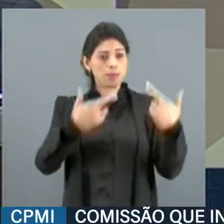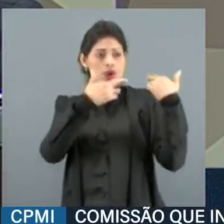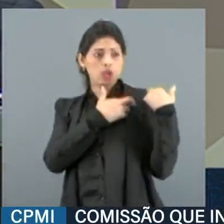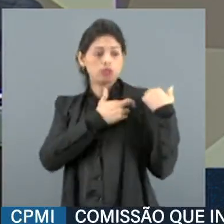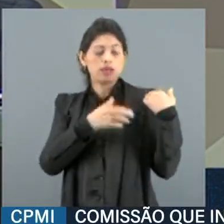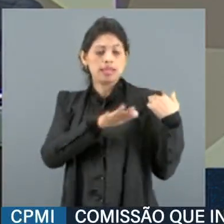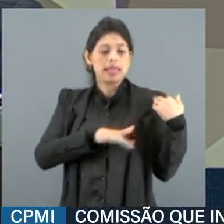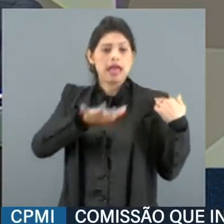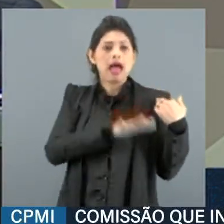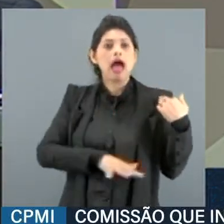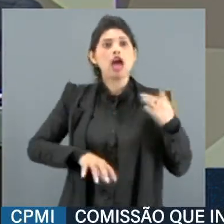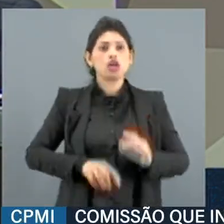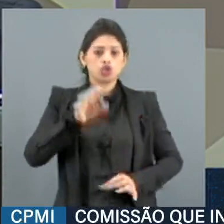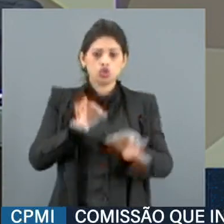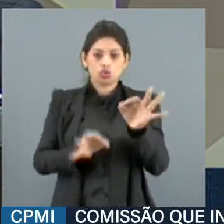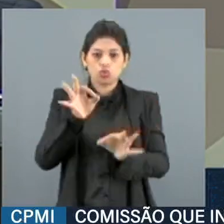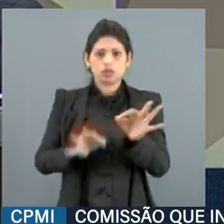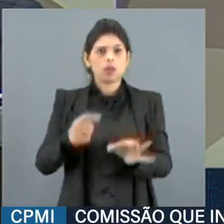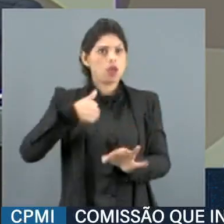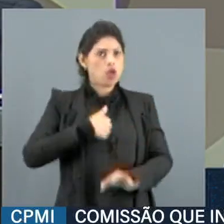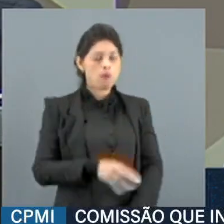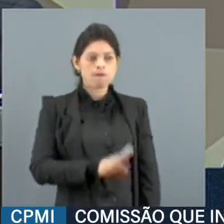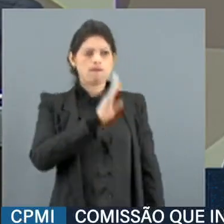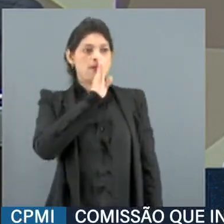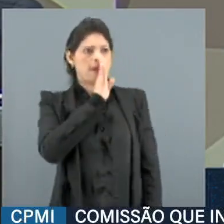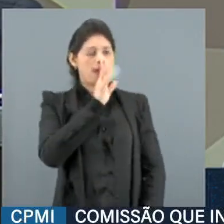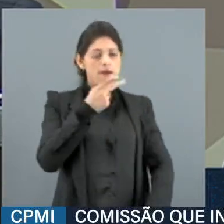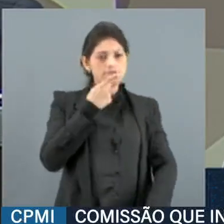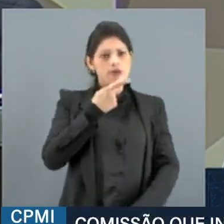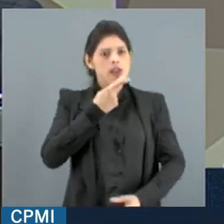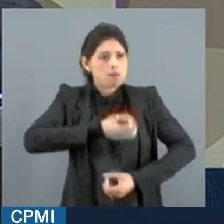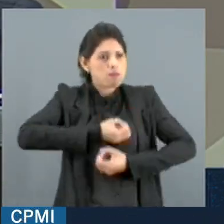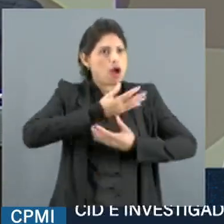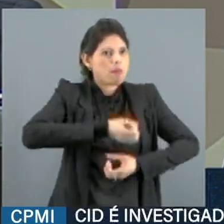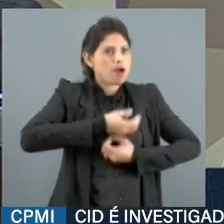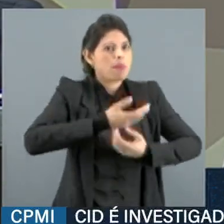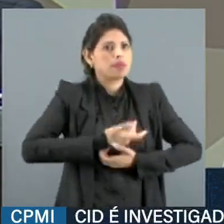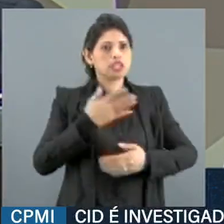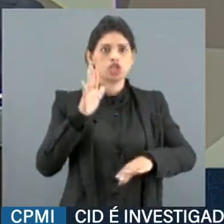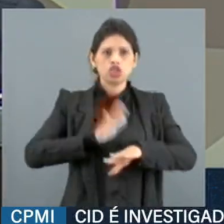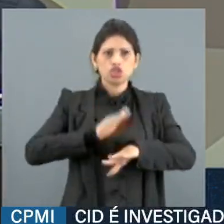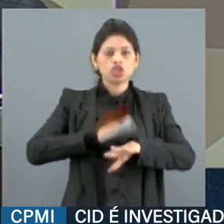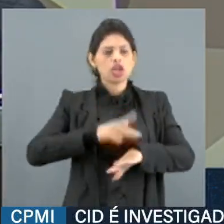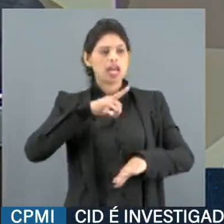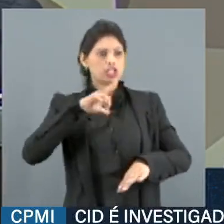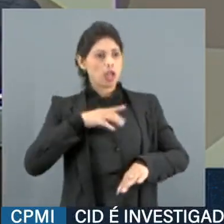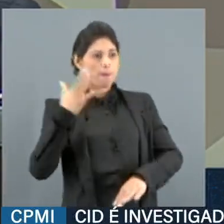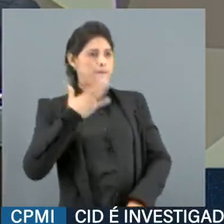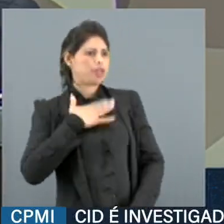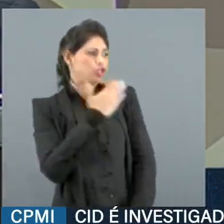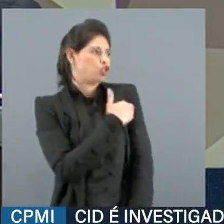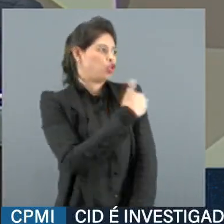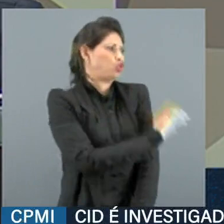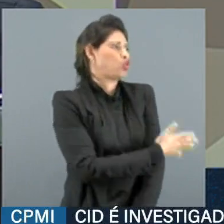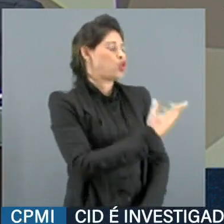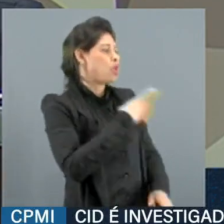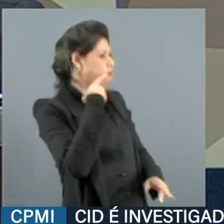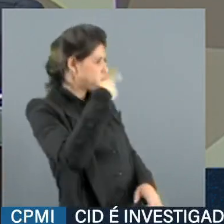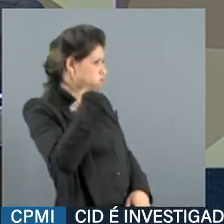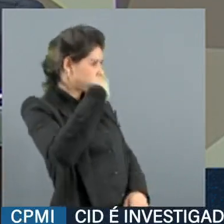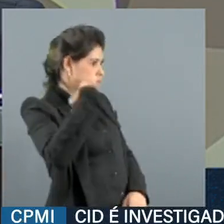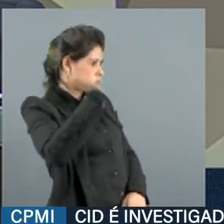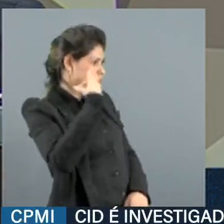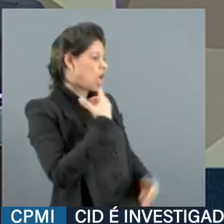Judiciário, não irei me valer desse ato para me defender, pois por liturgia processual, meus advogados me orientaram que minha defesa